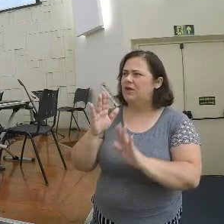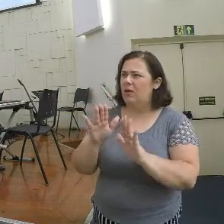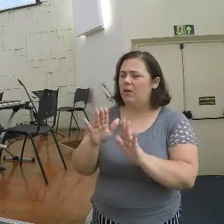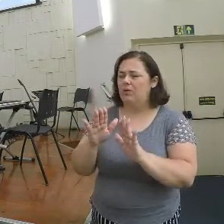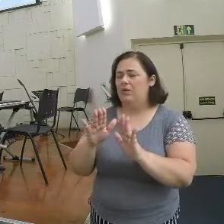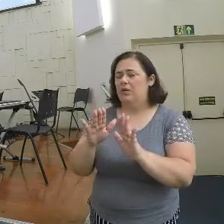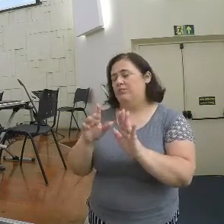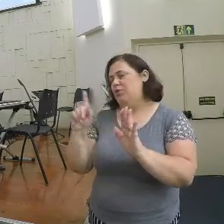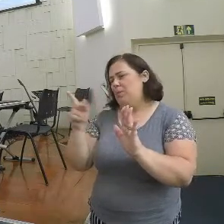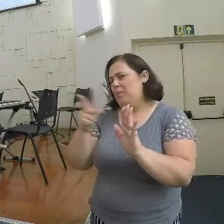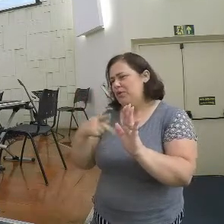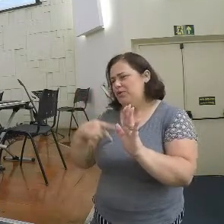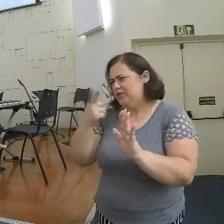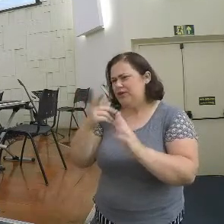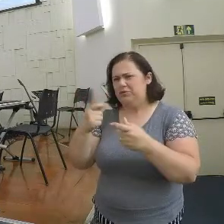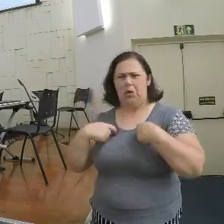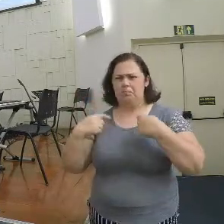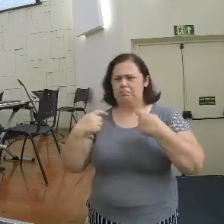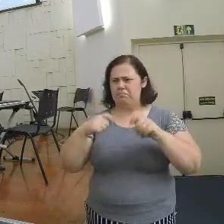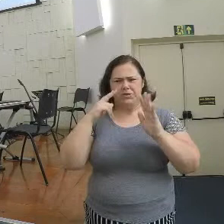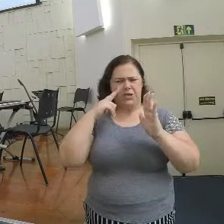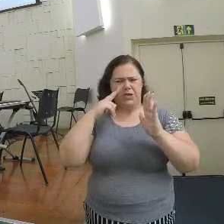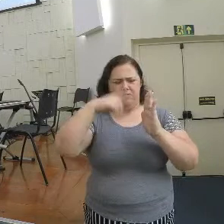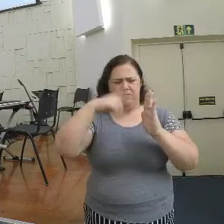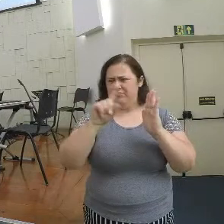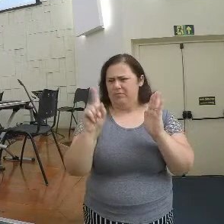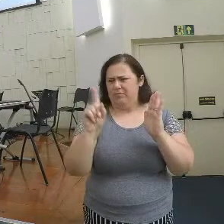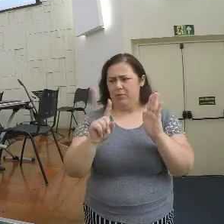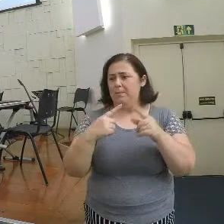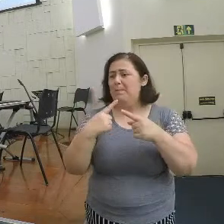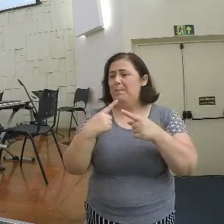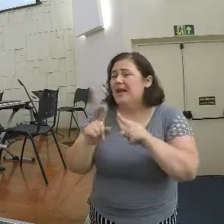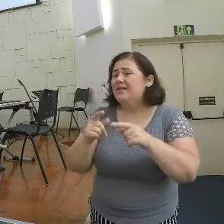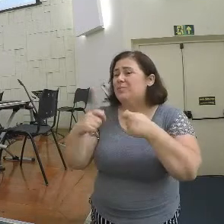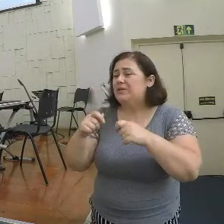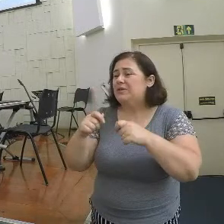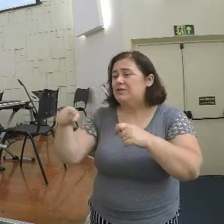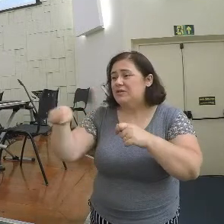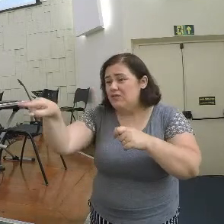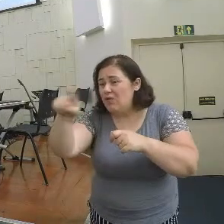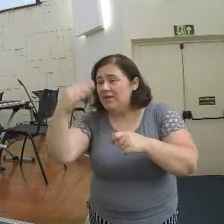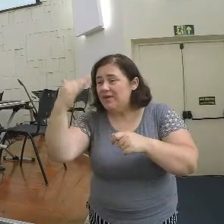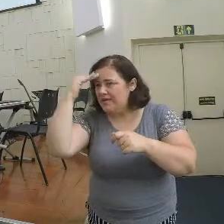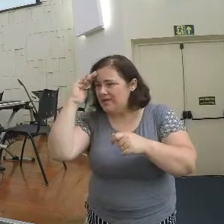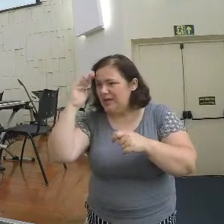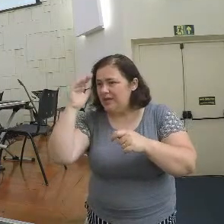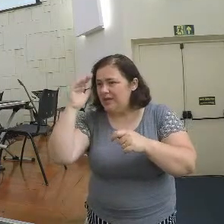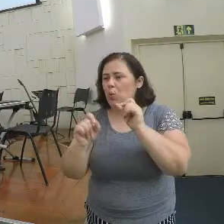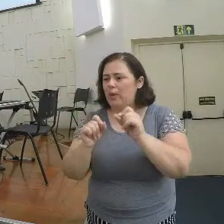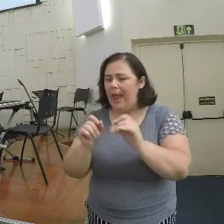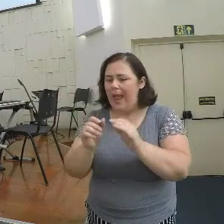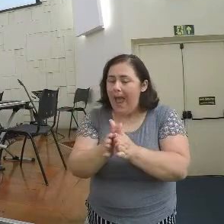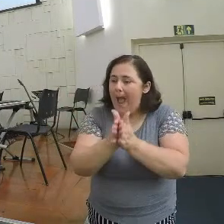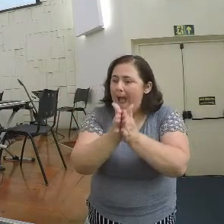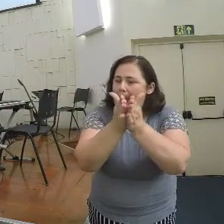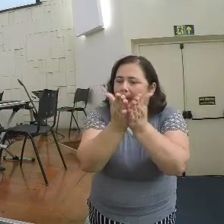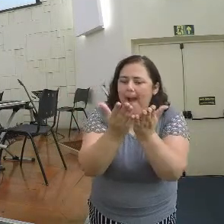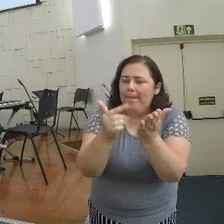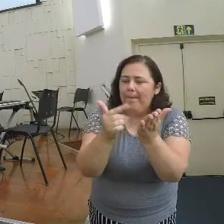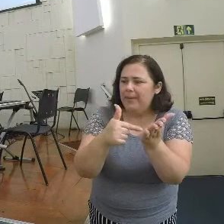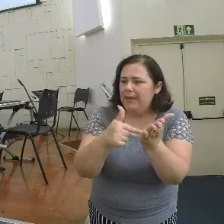lendo? Porque você precisa compreender que a Bíblia explica a Bíblia. A Bíblia não se contradiz. O Novo Testamento está